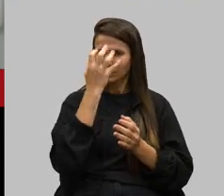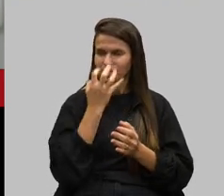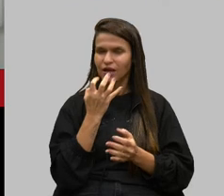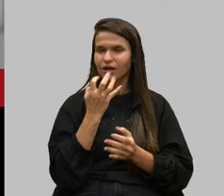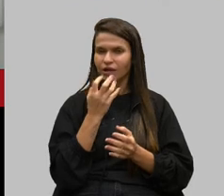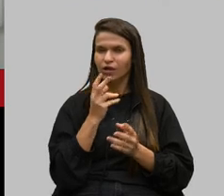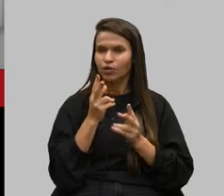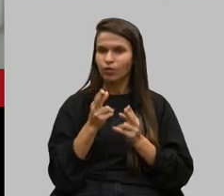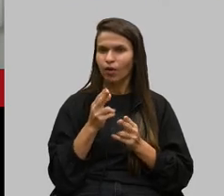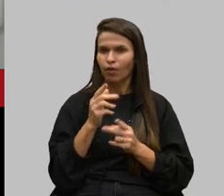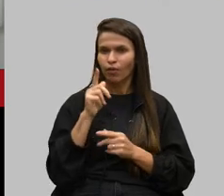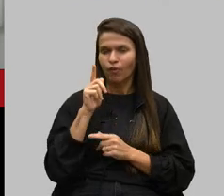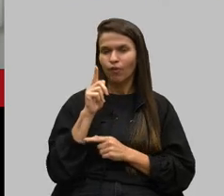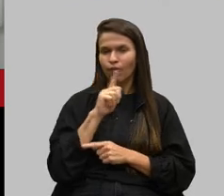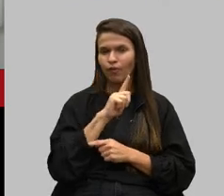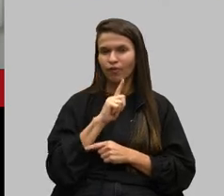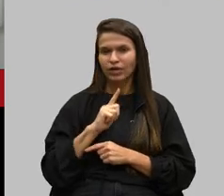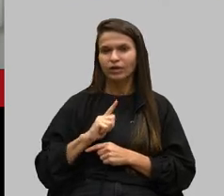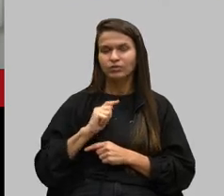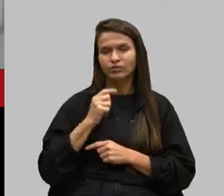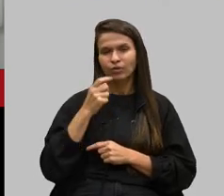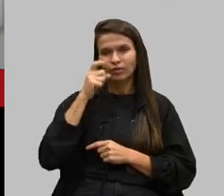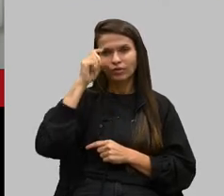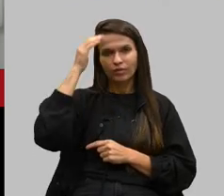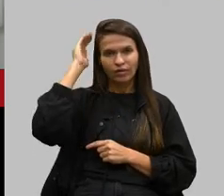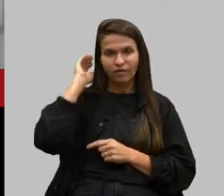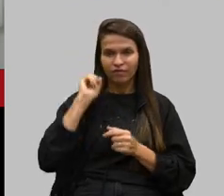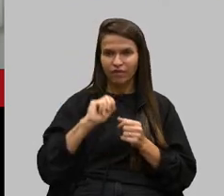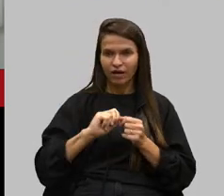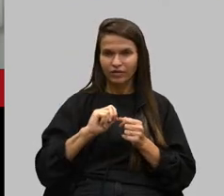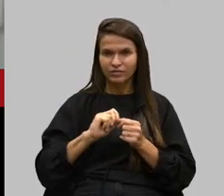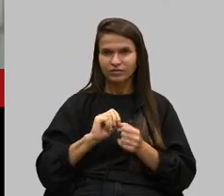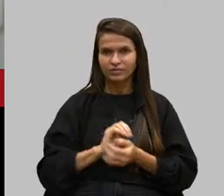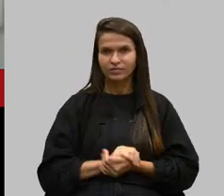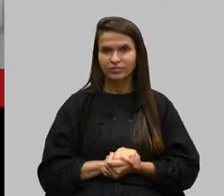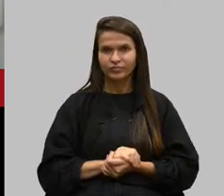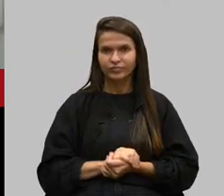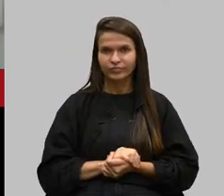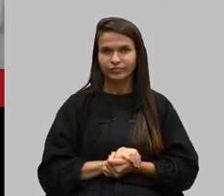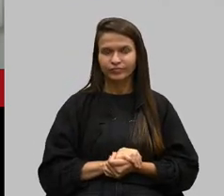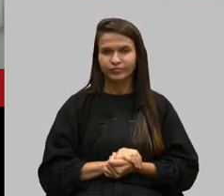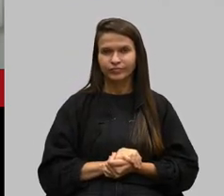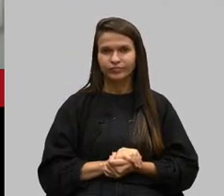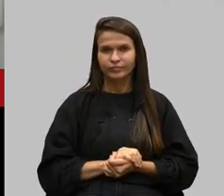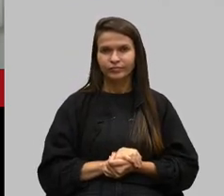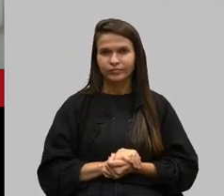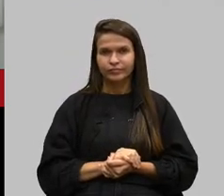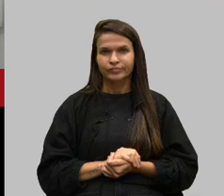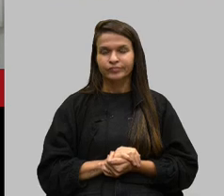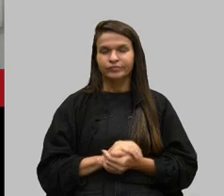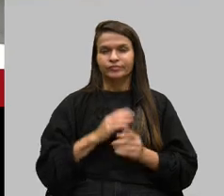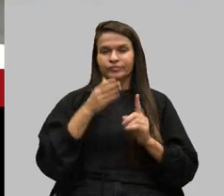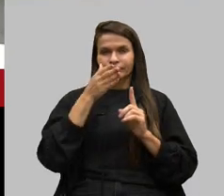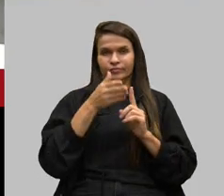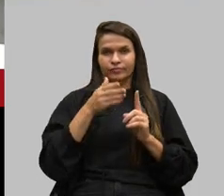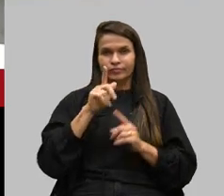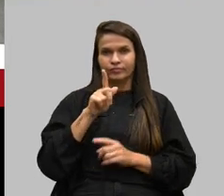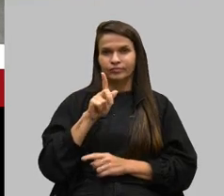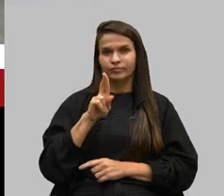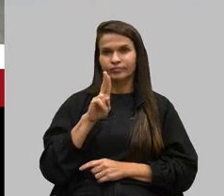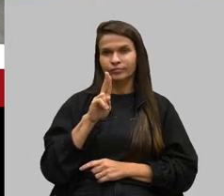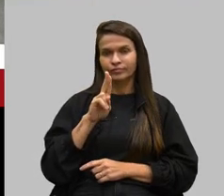Mea fa eu quero o presidente posso responder Presidente a palavra do deputado Gustavo aladar só que que